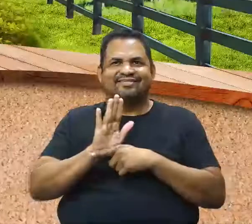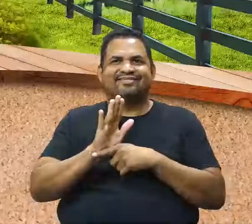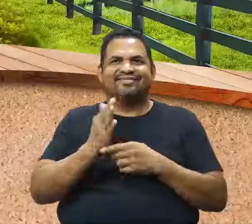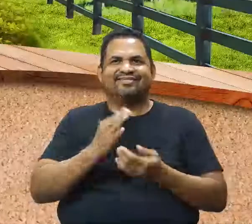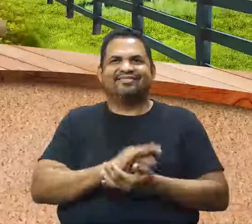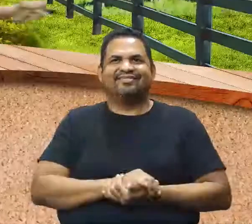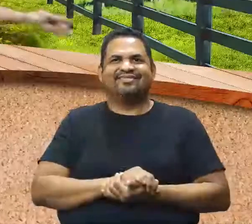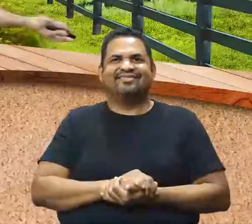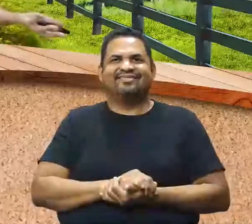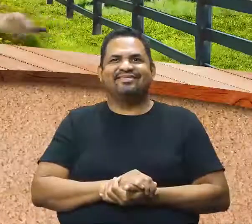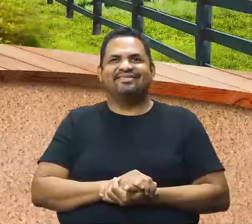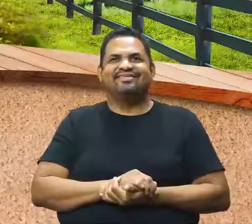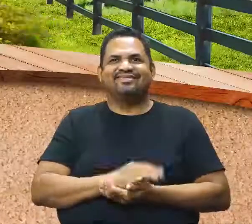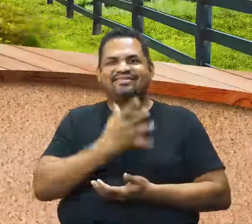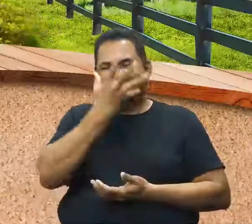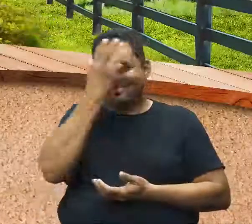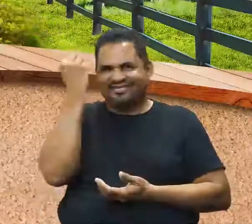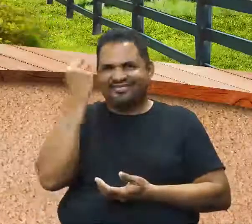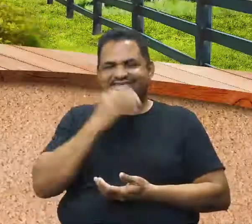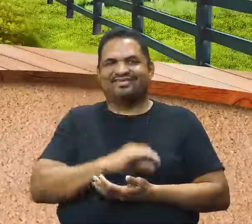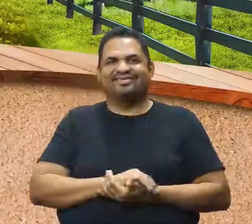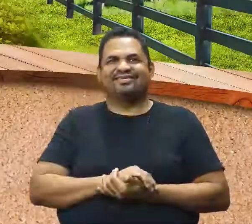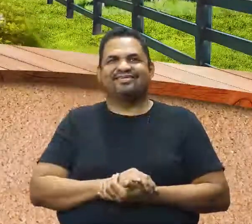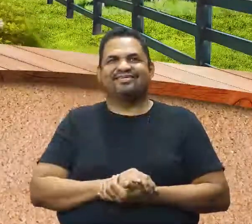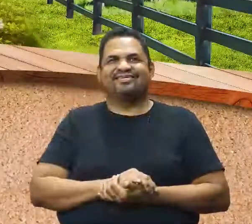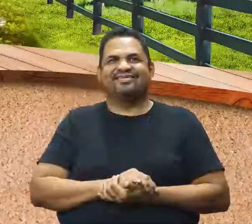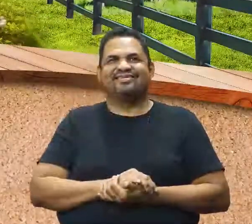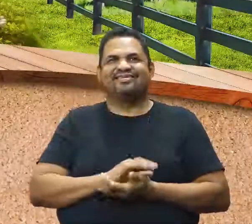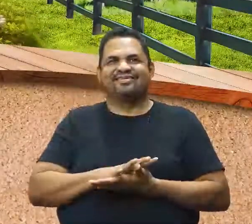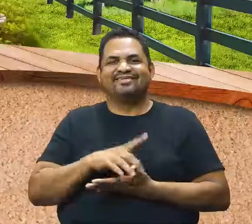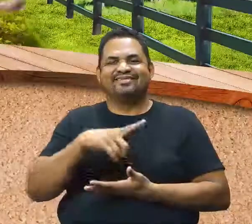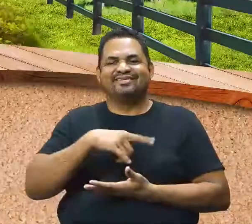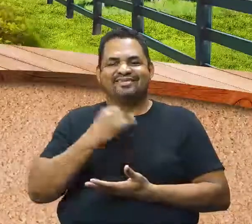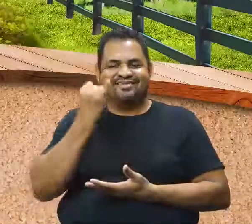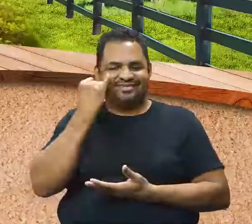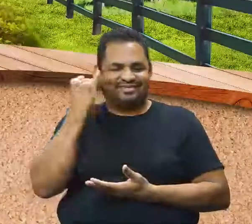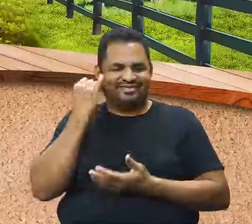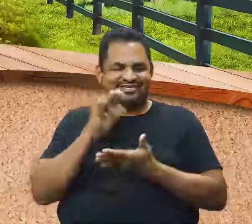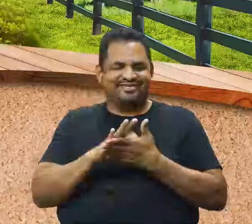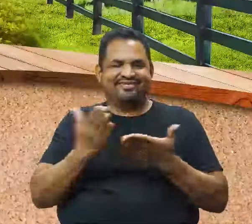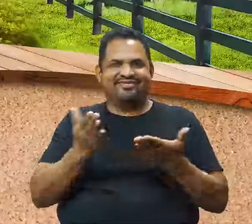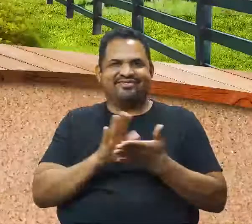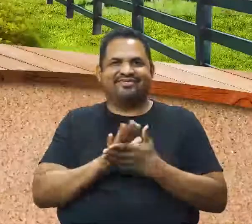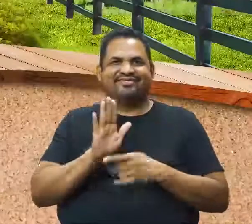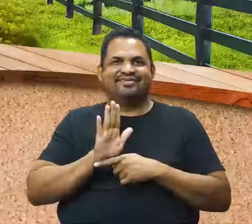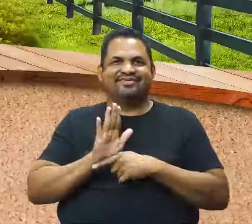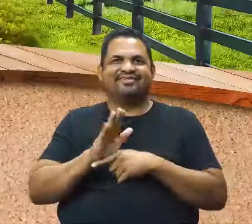dá um esquecimento na cabeça do tio, mas eu tenho o Sâmbio aqui para poder me ajudar.